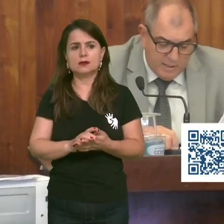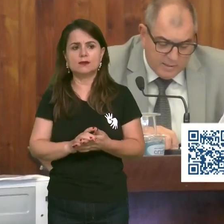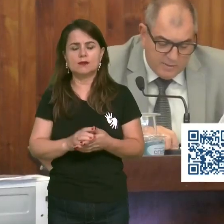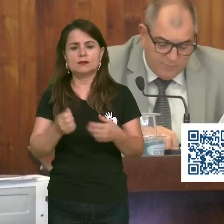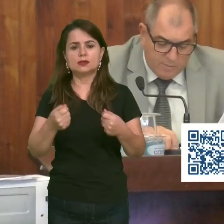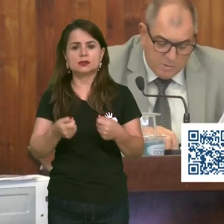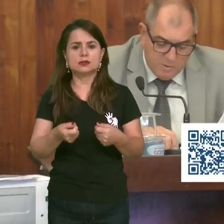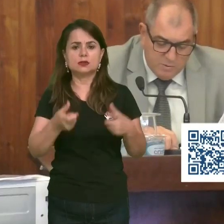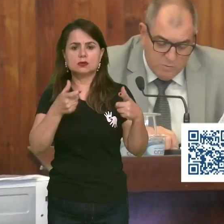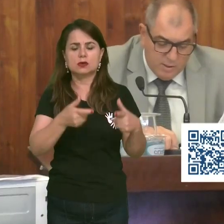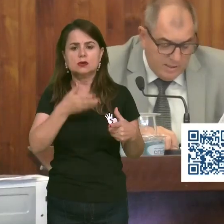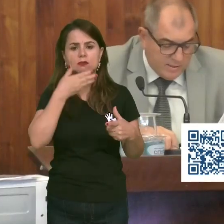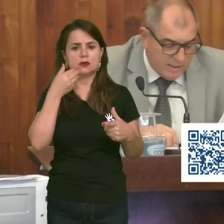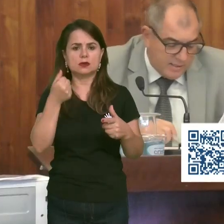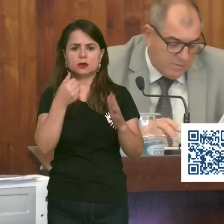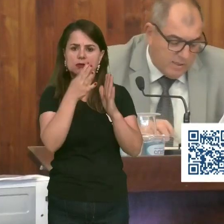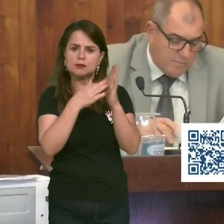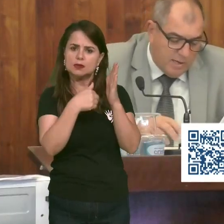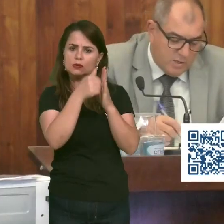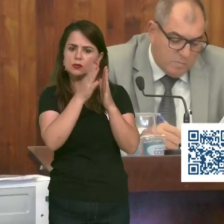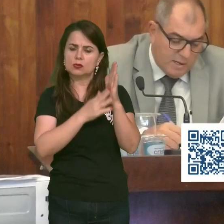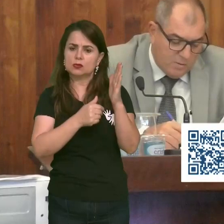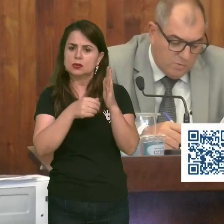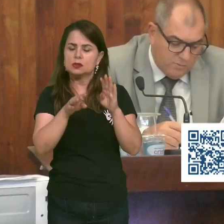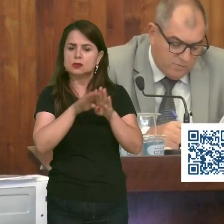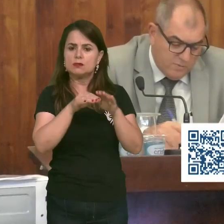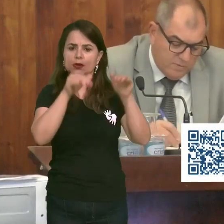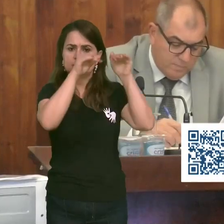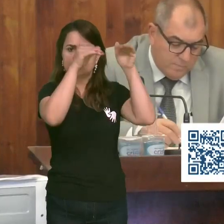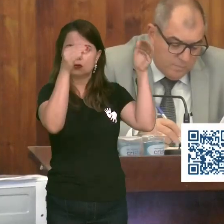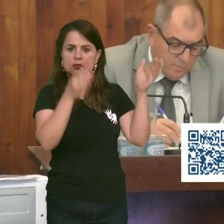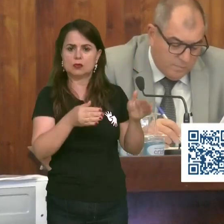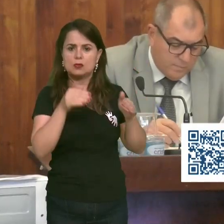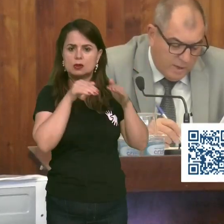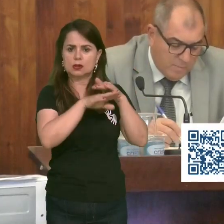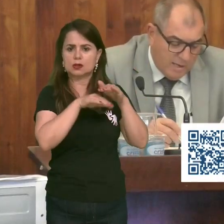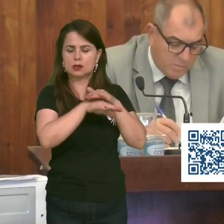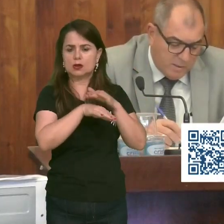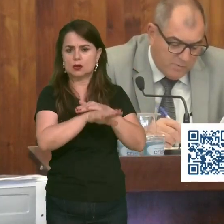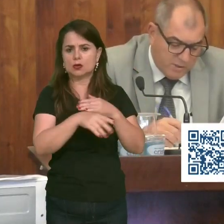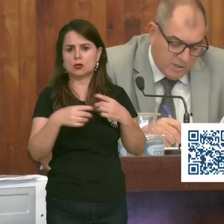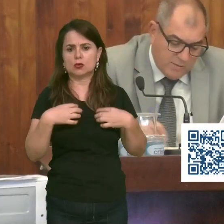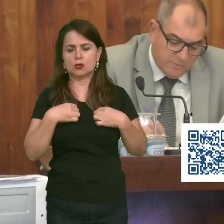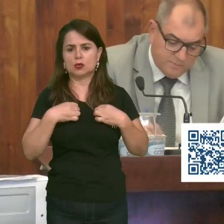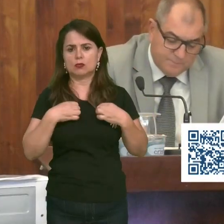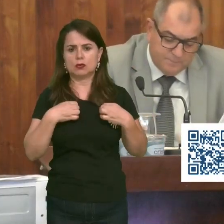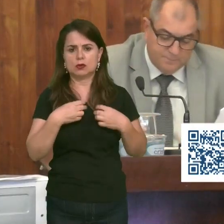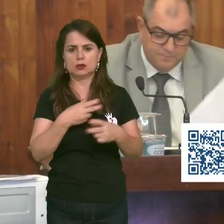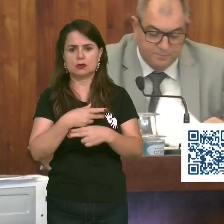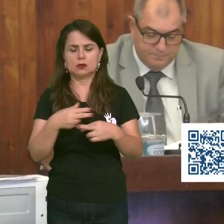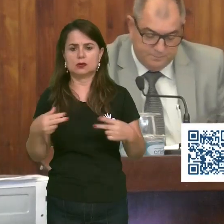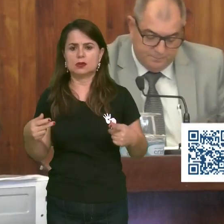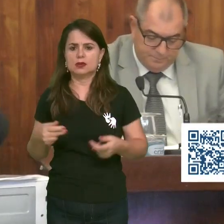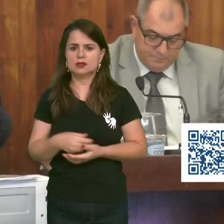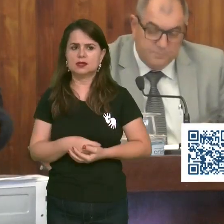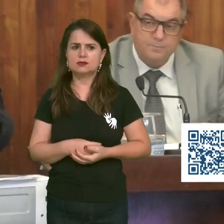pequenas reformas pintura e instalação de armários para outros armários para o vestiário